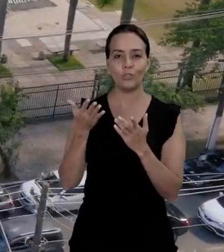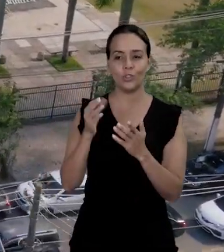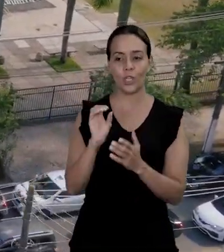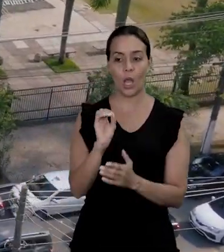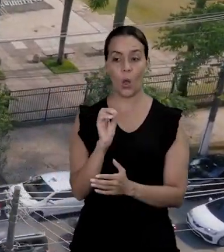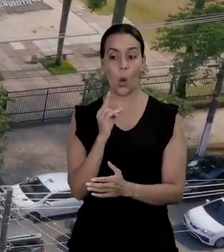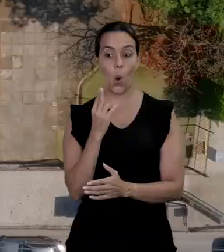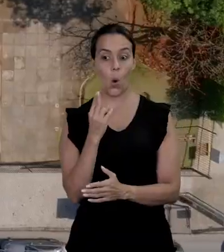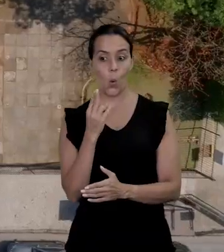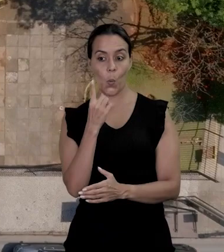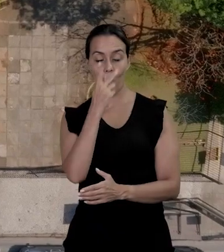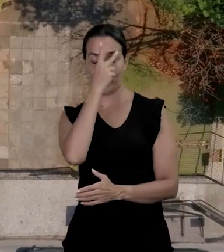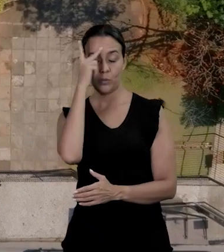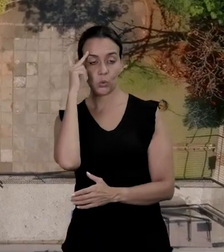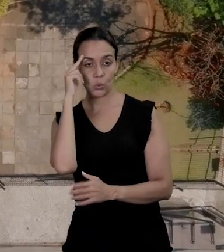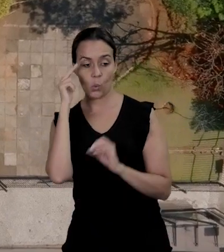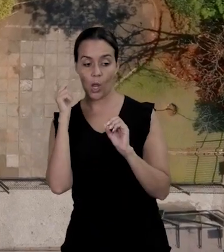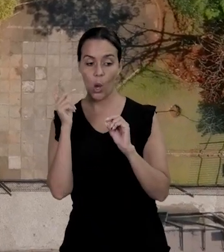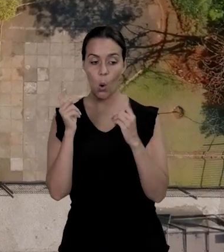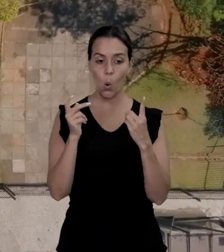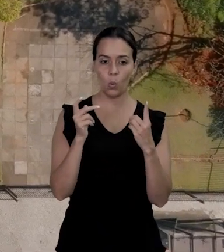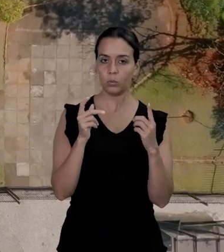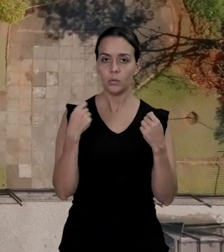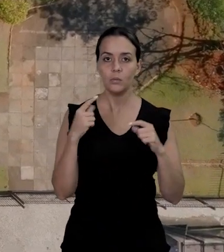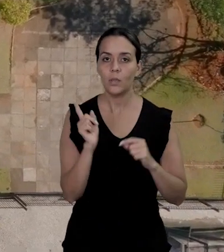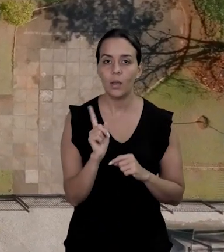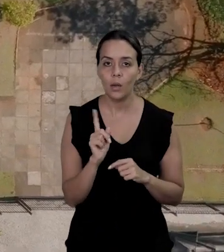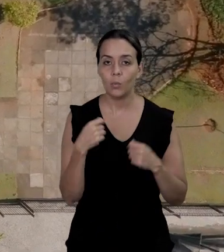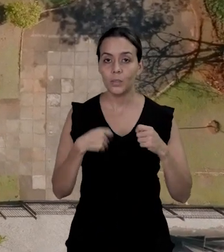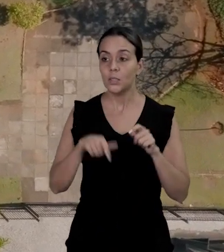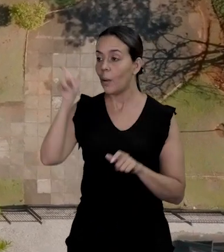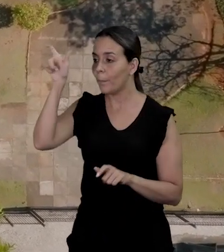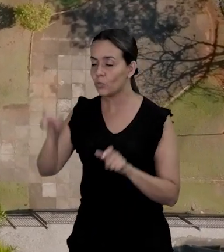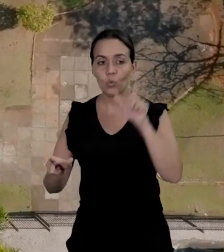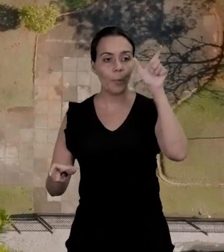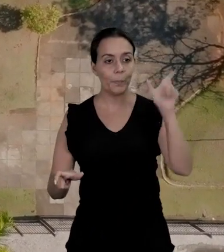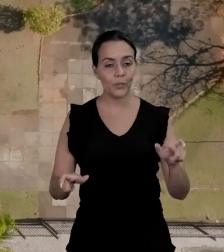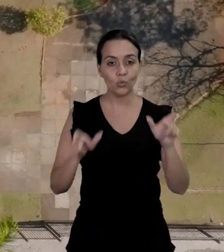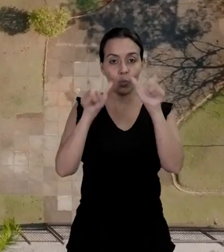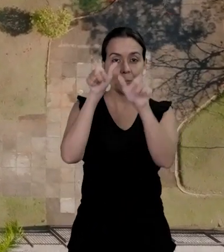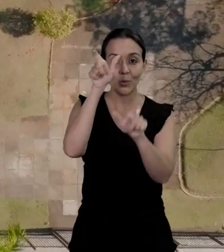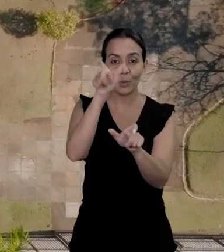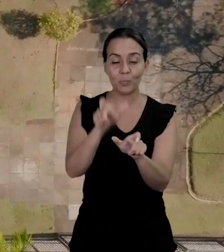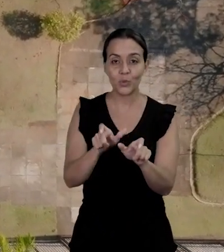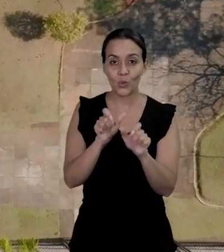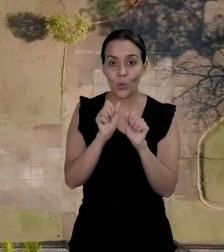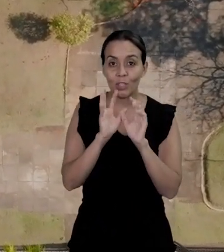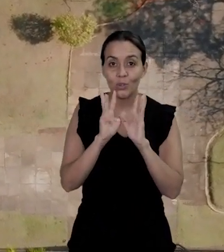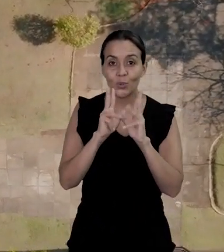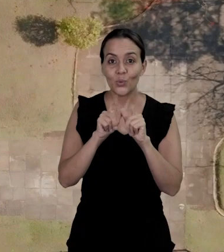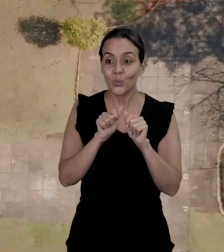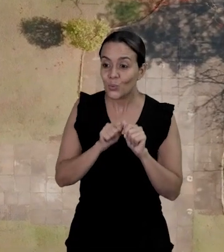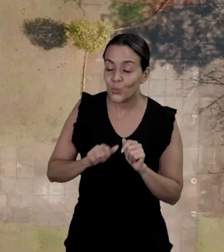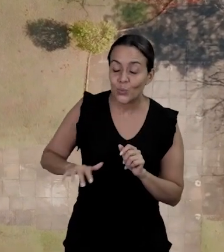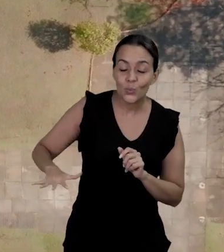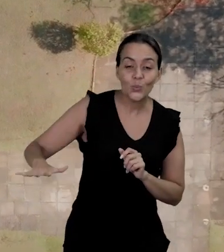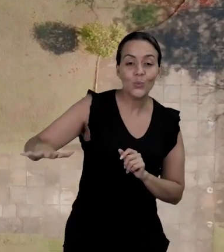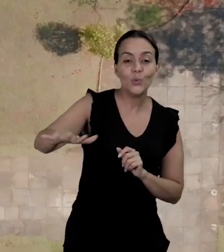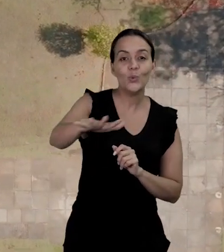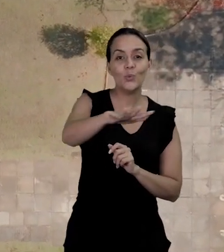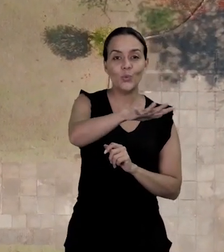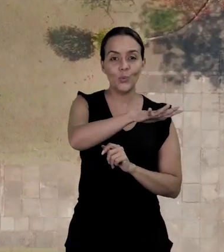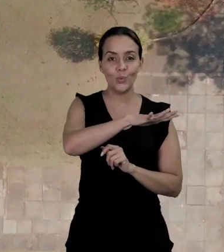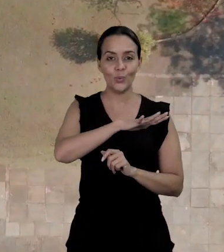considerar todas as diversidades, todas as idades. Se a gente pensar em negócios, você tem que ser rápido, ter qualidade, ser eficiente. Ou